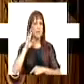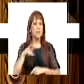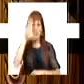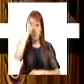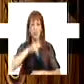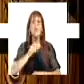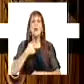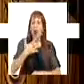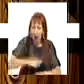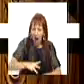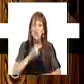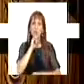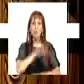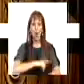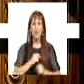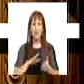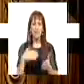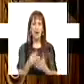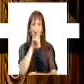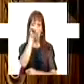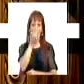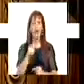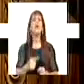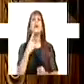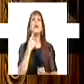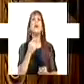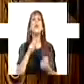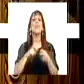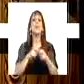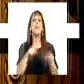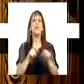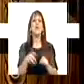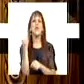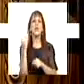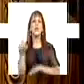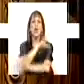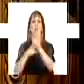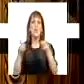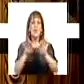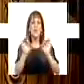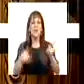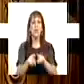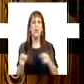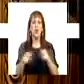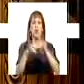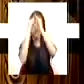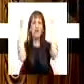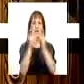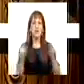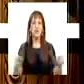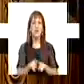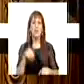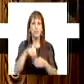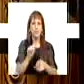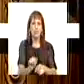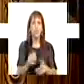Governo português, se quiser, pode colocar a questão e levantar o problema, tanto nas instâncias europeias como nos organismos internacionais de que